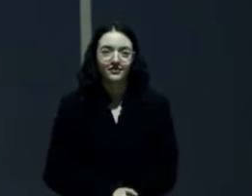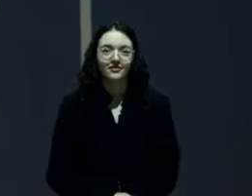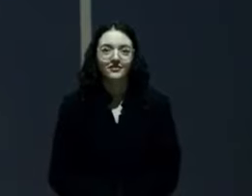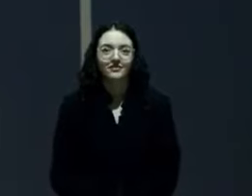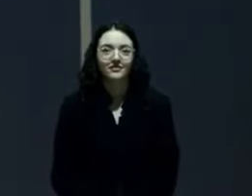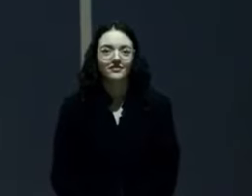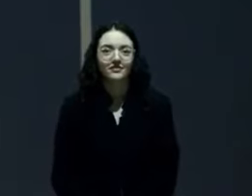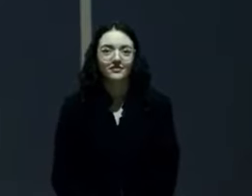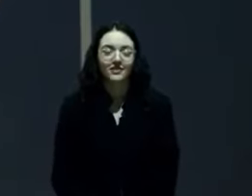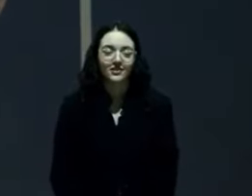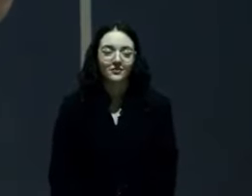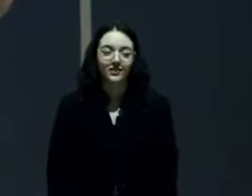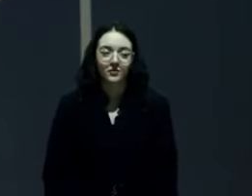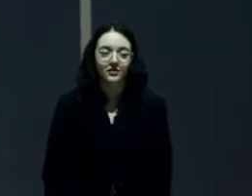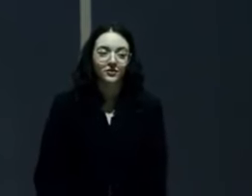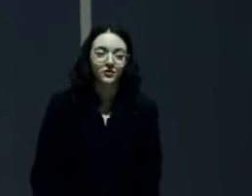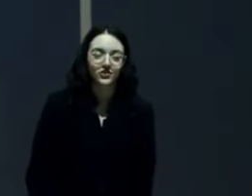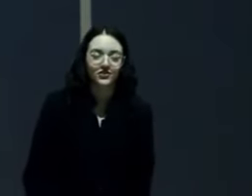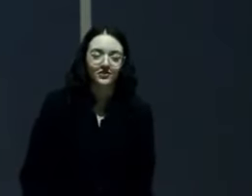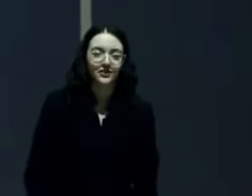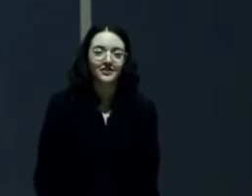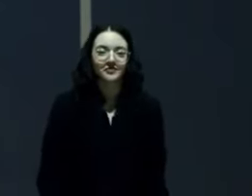Essa refeição de comunhão.